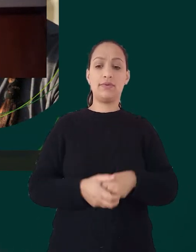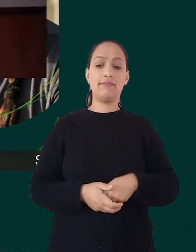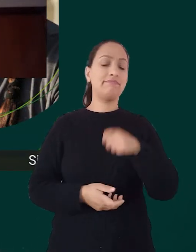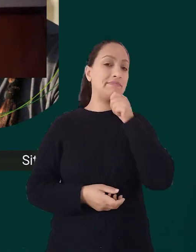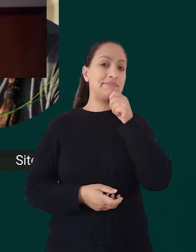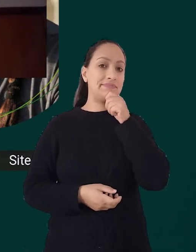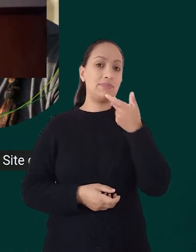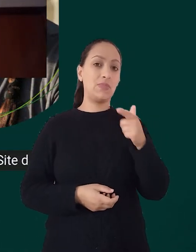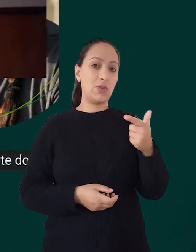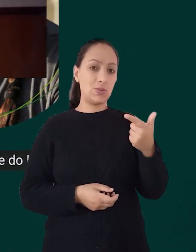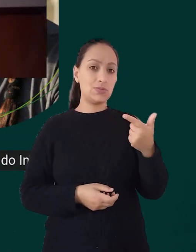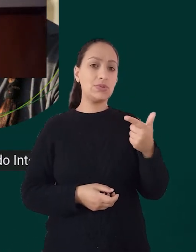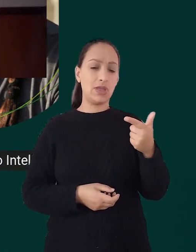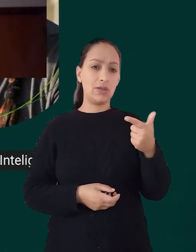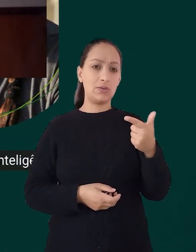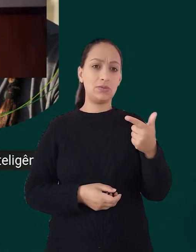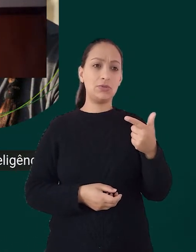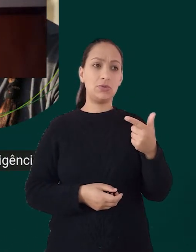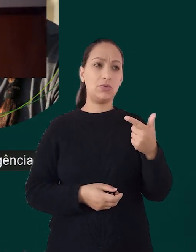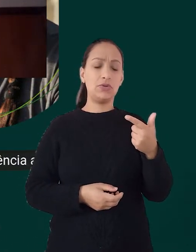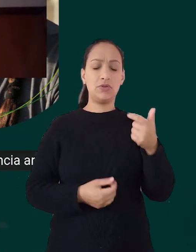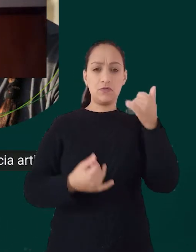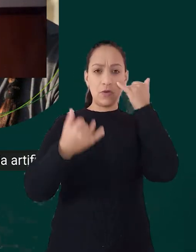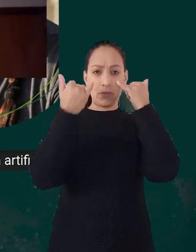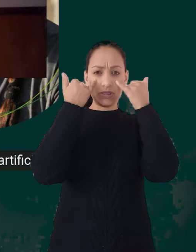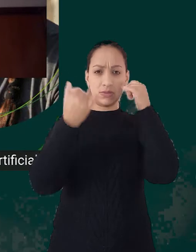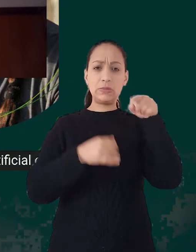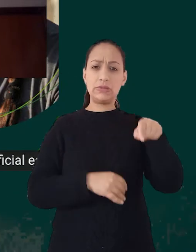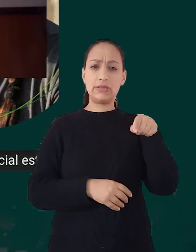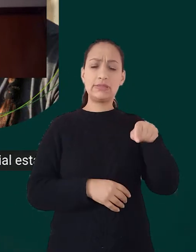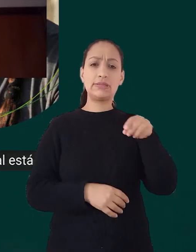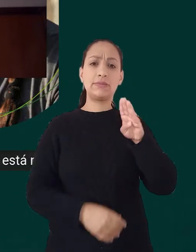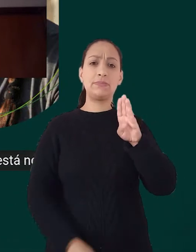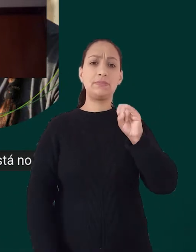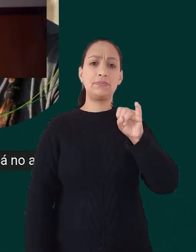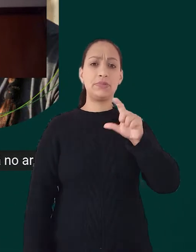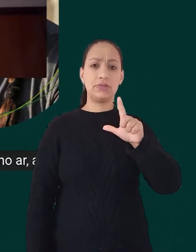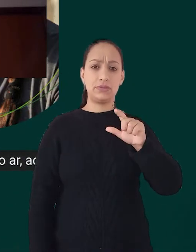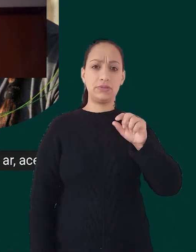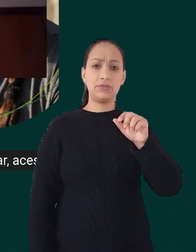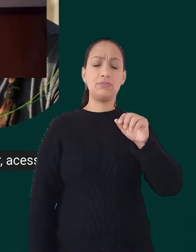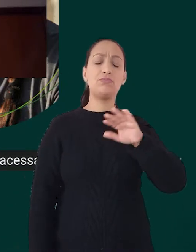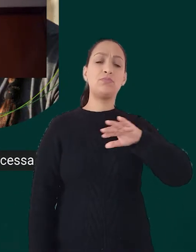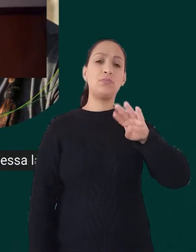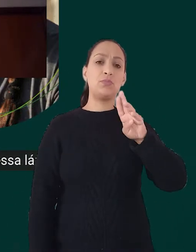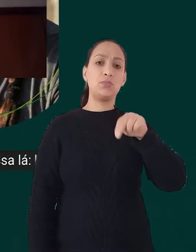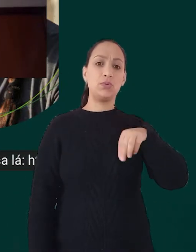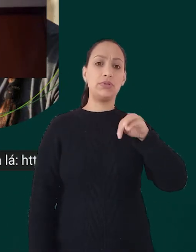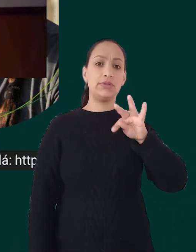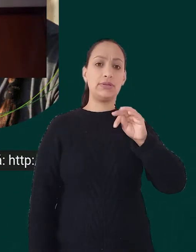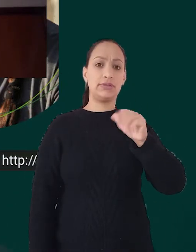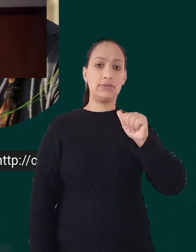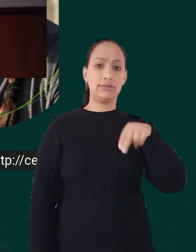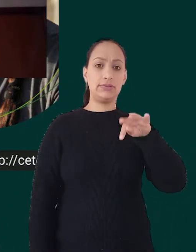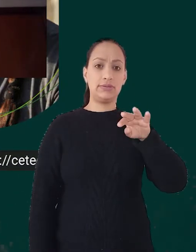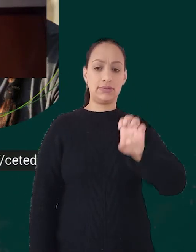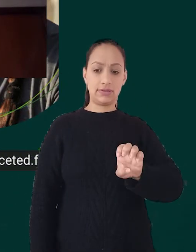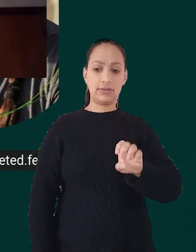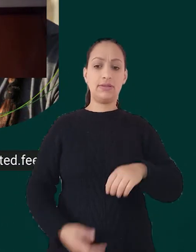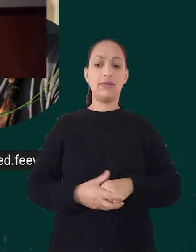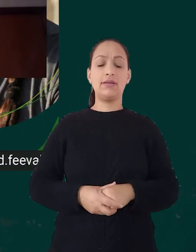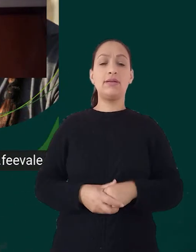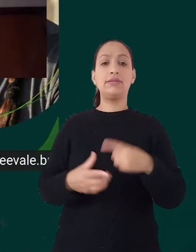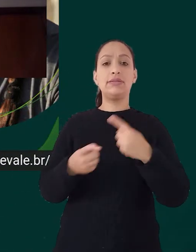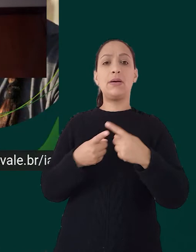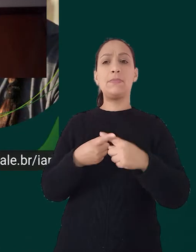não tenho, né, nenhum tipo de informação sobre a questão da inteligência do Biomutante, mas posso te dizer o jogo do hype anterior, que era o